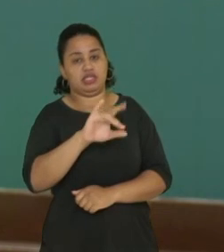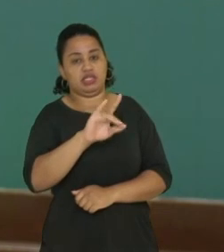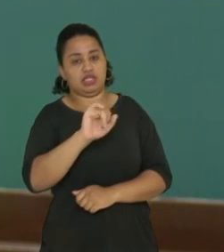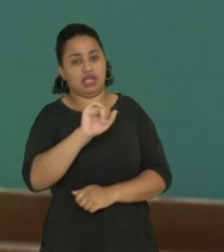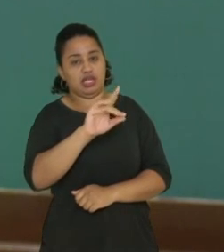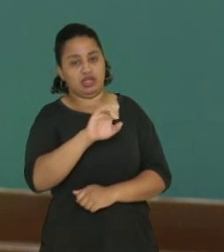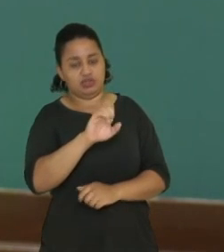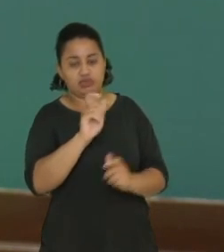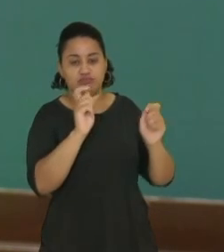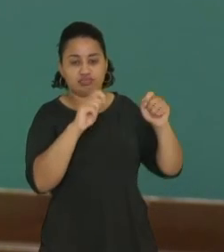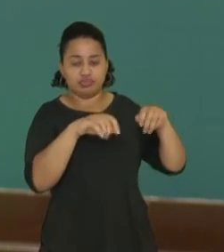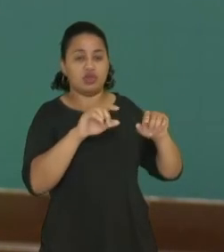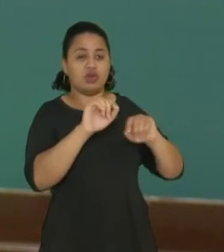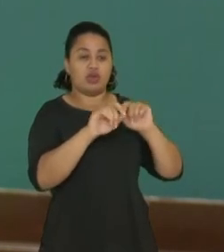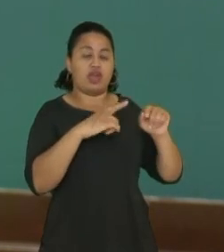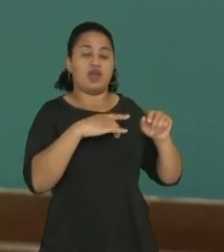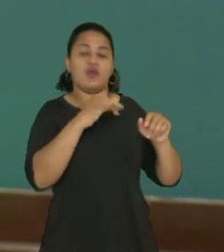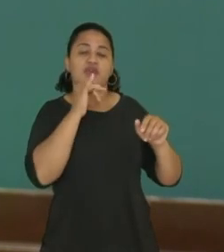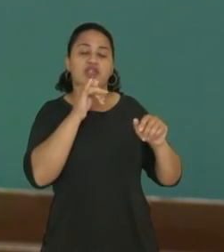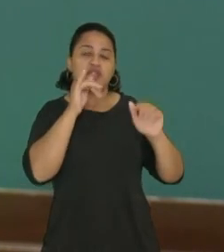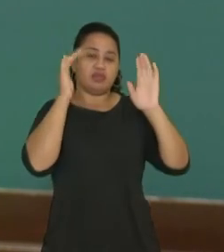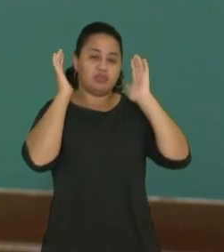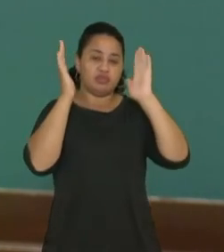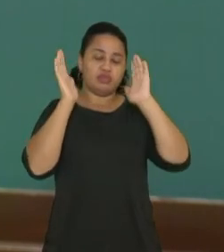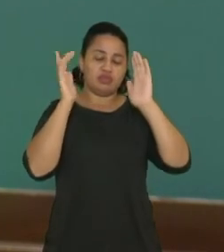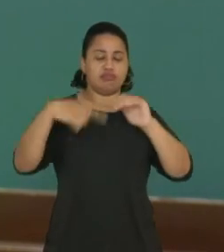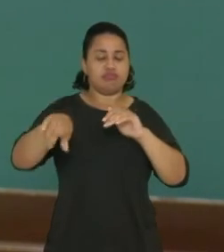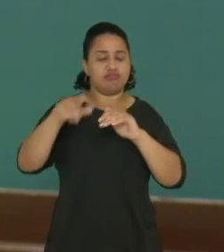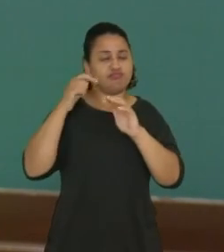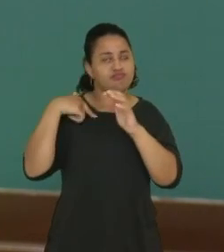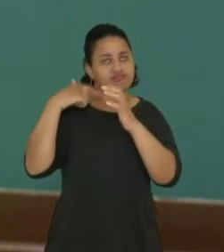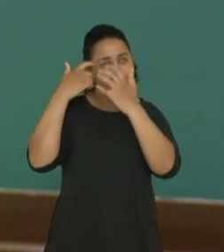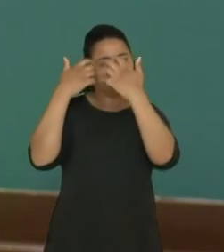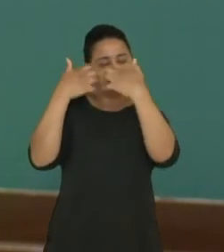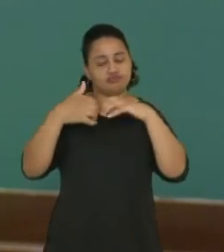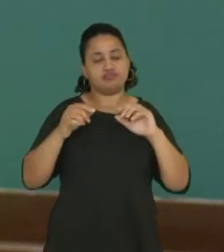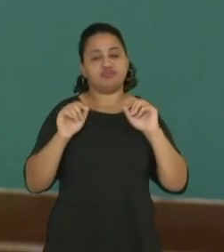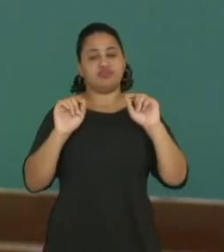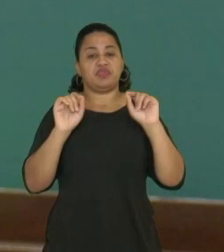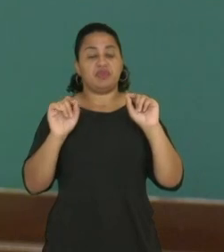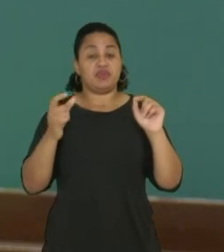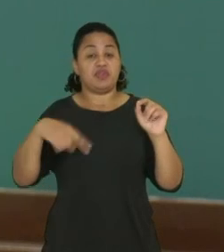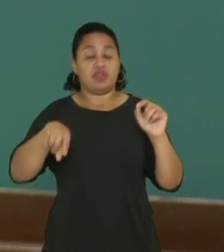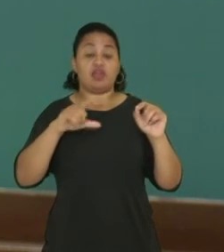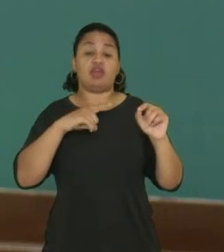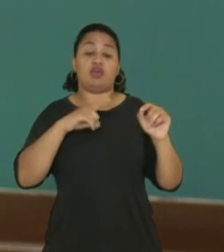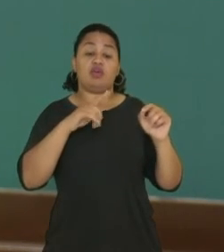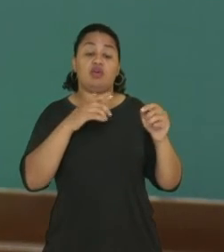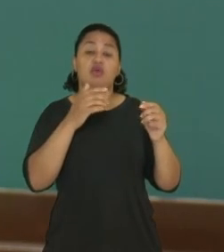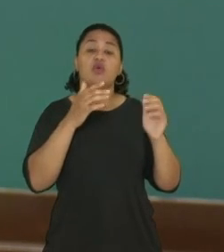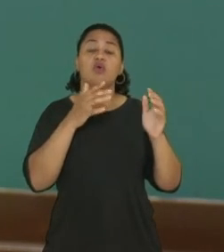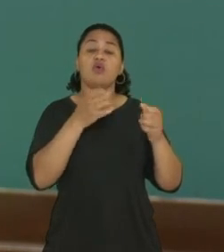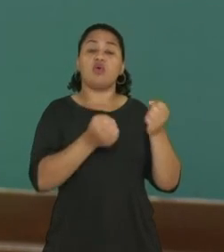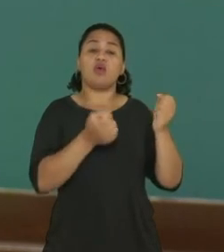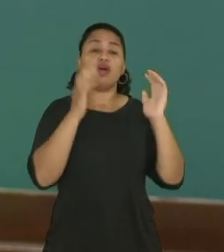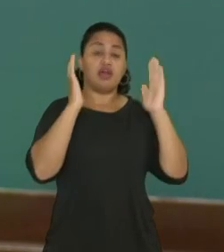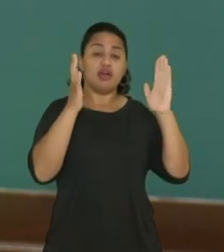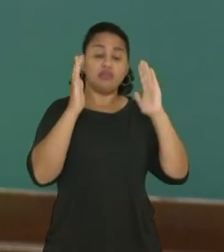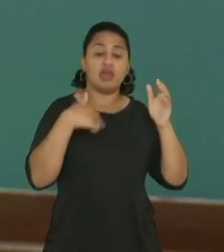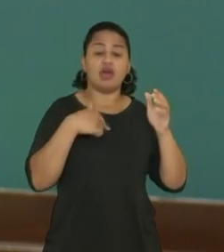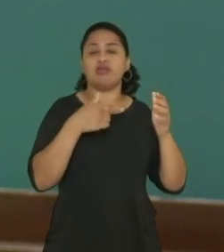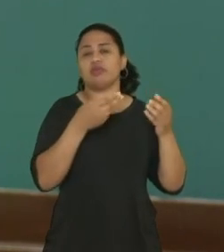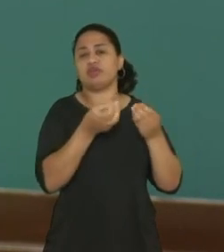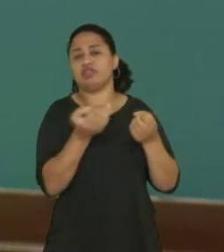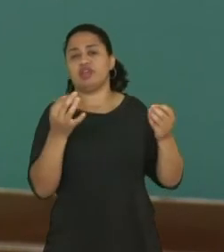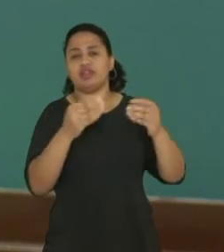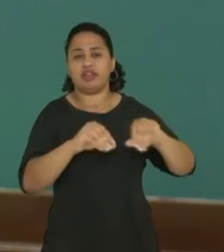dando novamente esse exemplo do caminhão para vocês tentarem relacionar, pensa lá que o caminhão ele vai transportar uma quantidade de